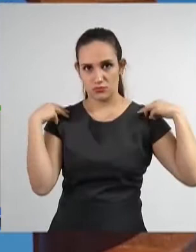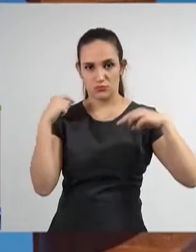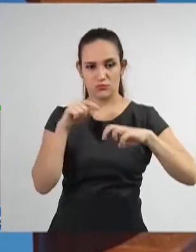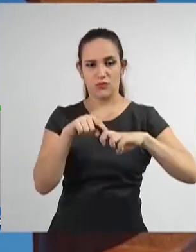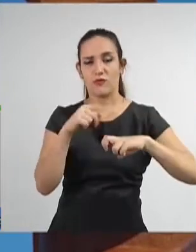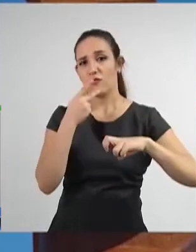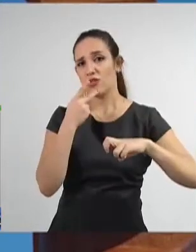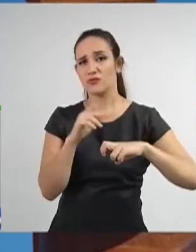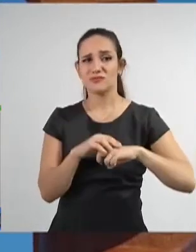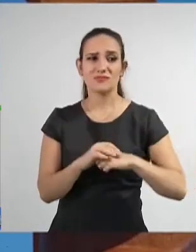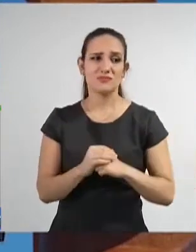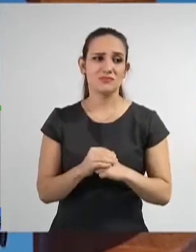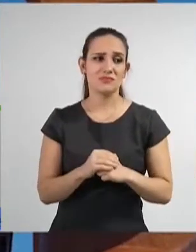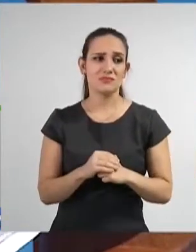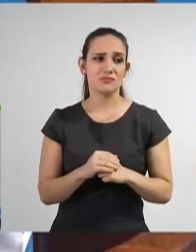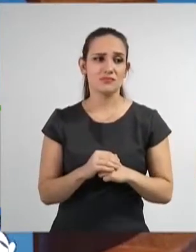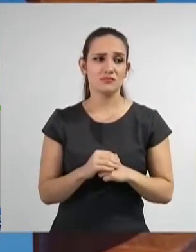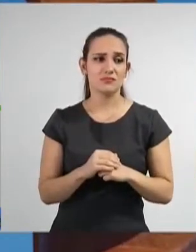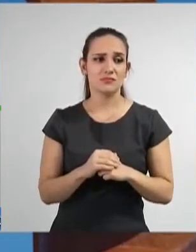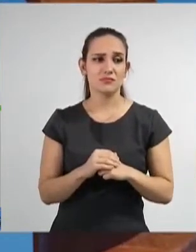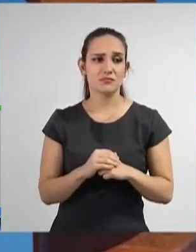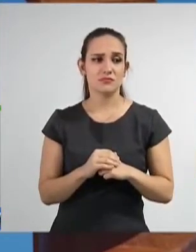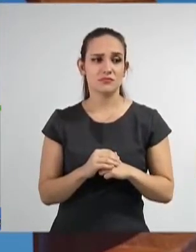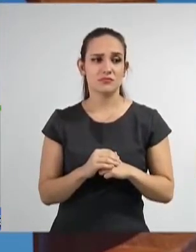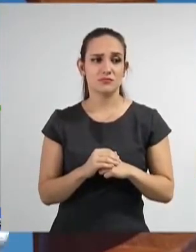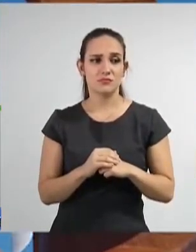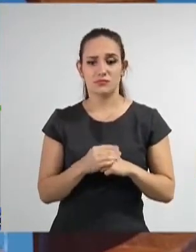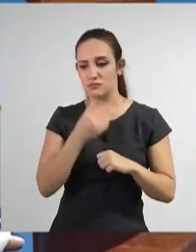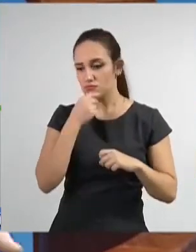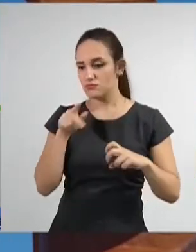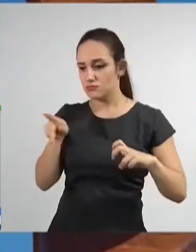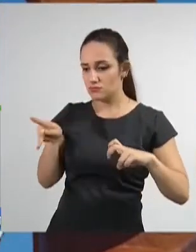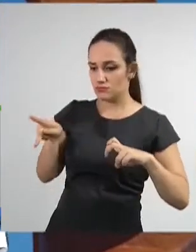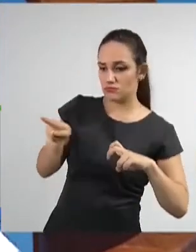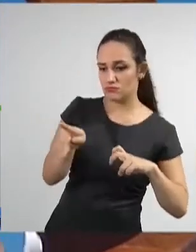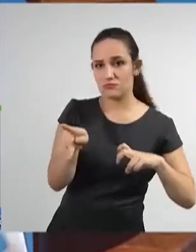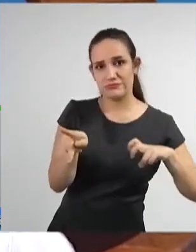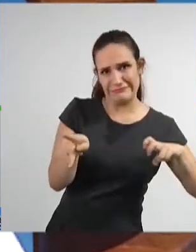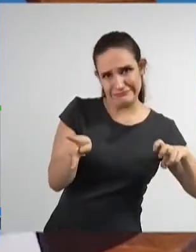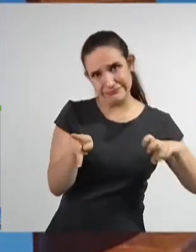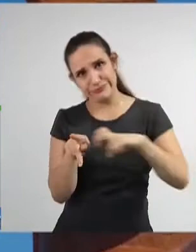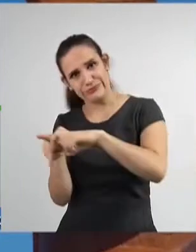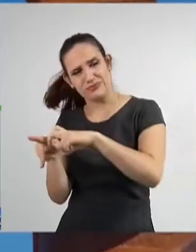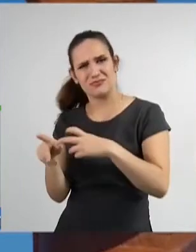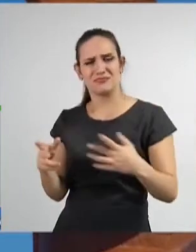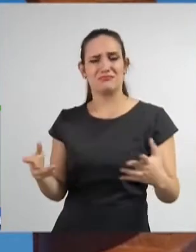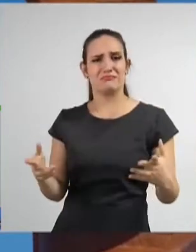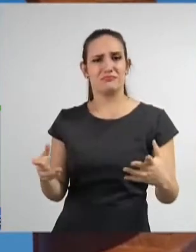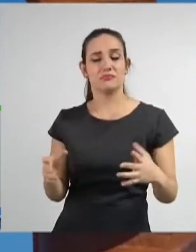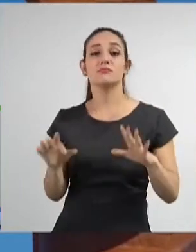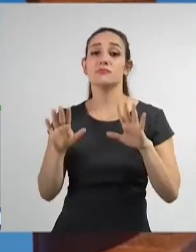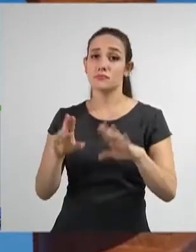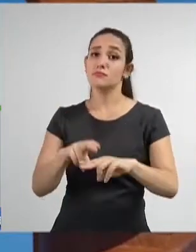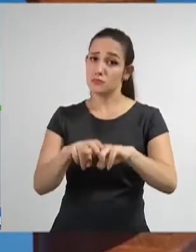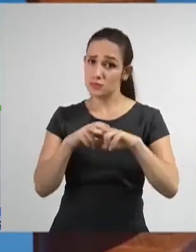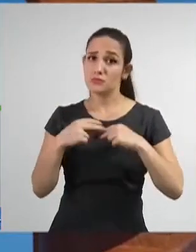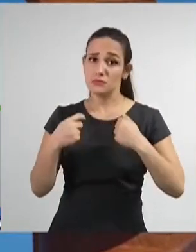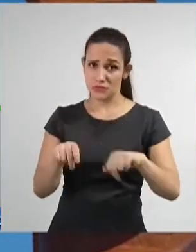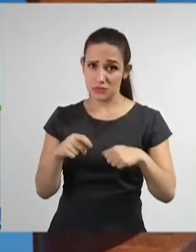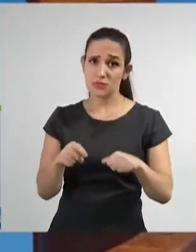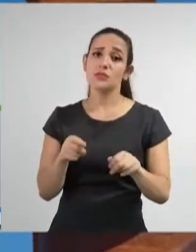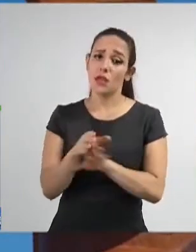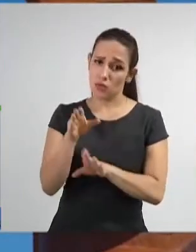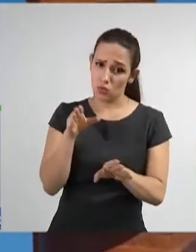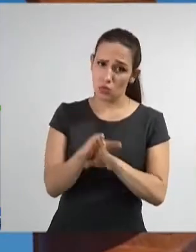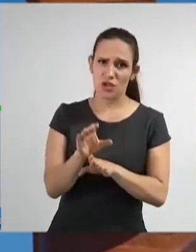disse que o motociclista teria entrado na frente do veículo dele. Então, quando nós falamos que a educação no trânsito não é